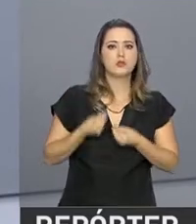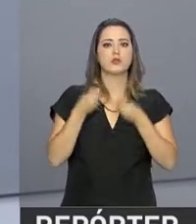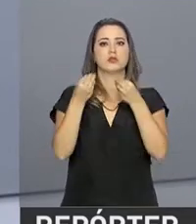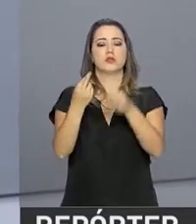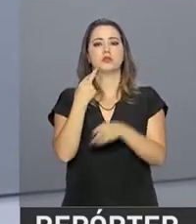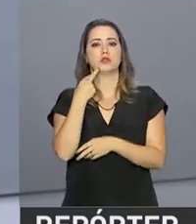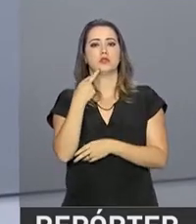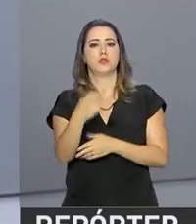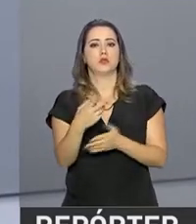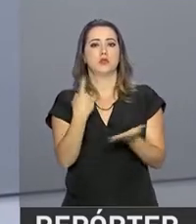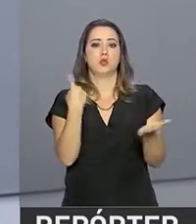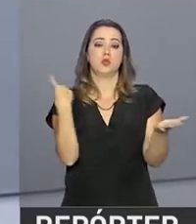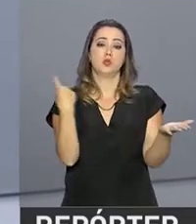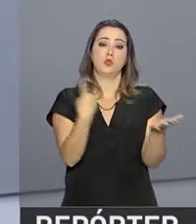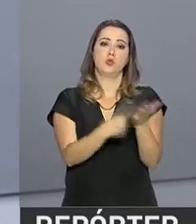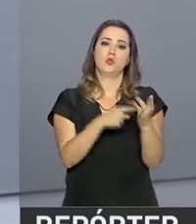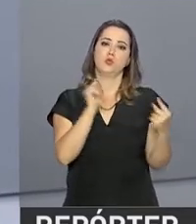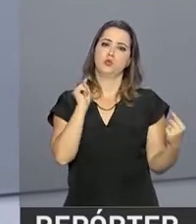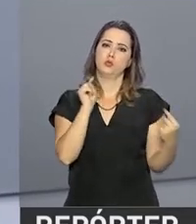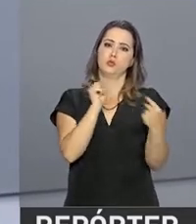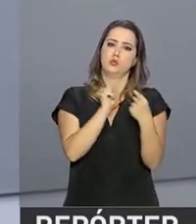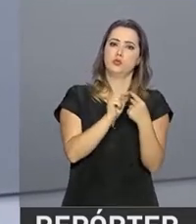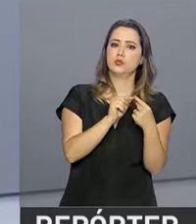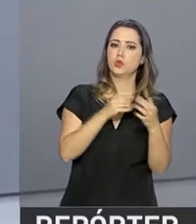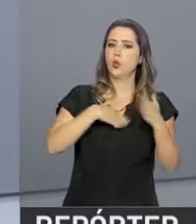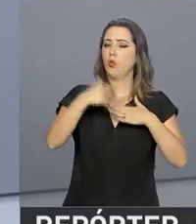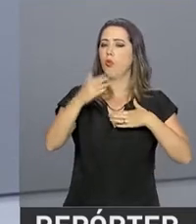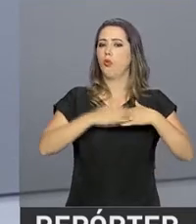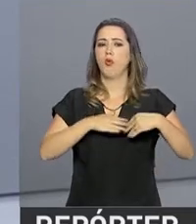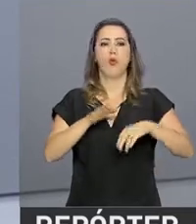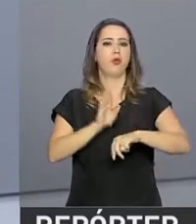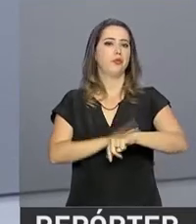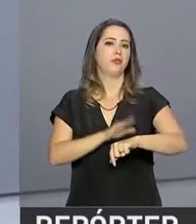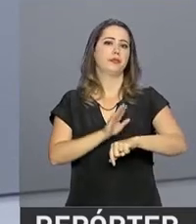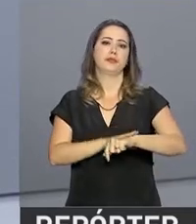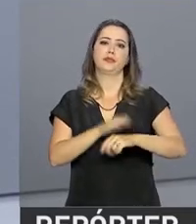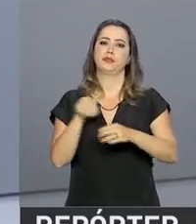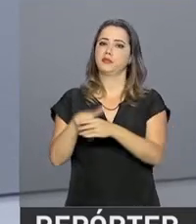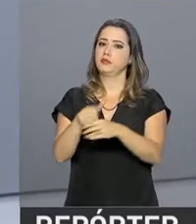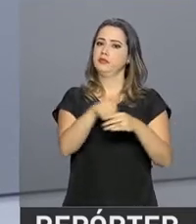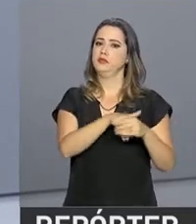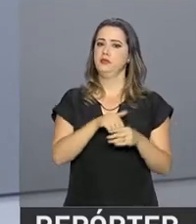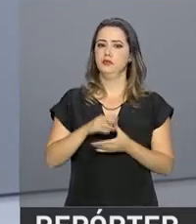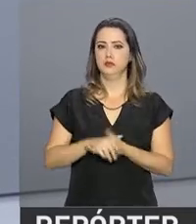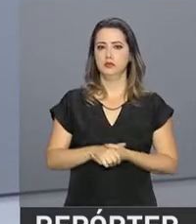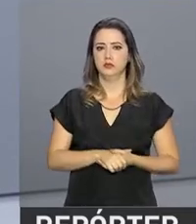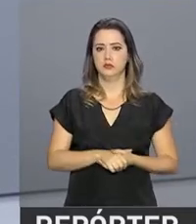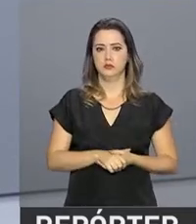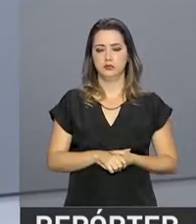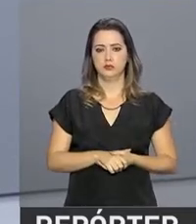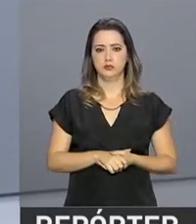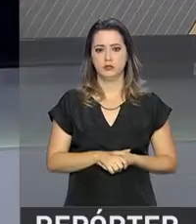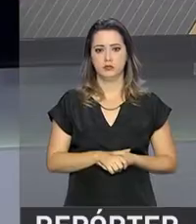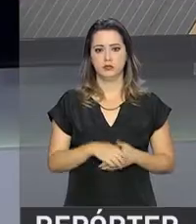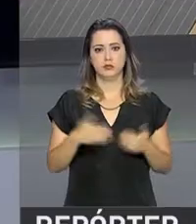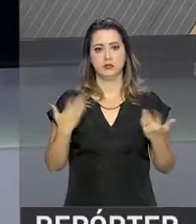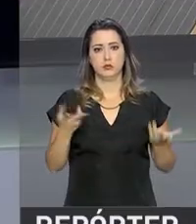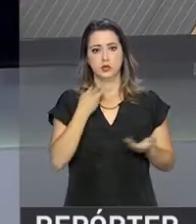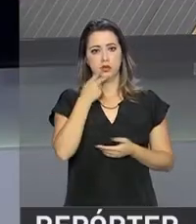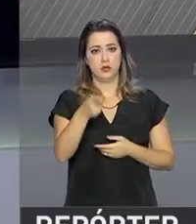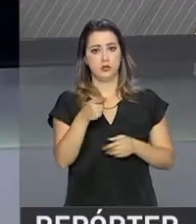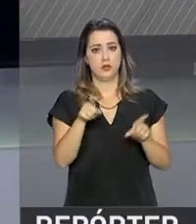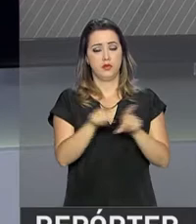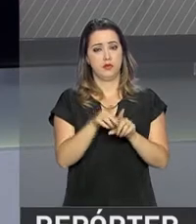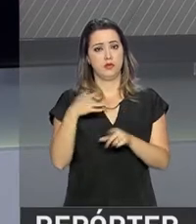dos resultados e do cumprimento das metas recentemente da agenda das eleições e ainda sobre